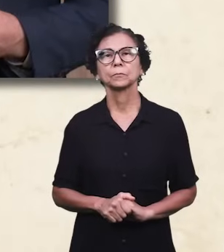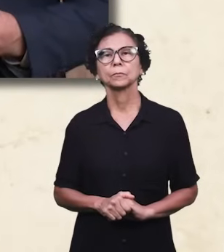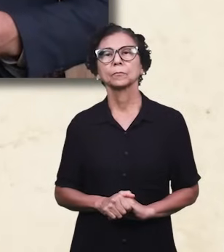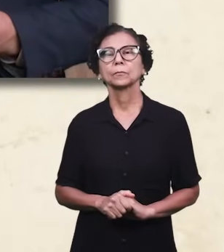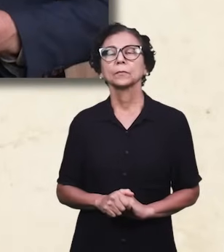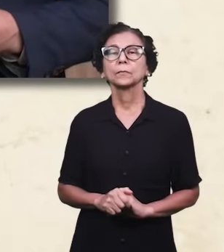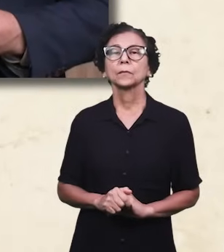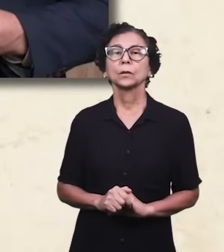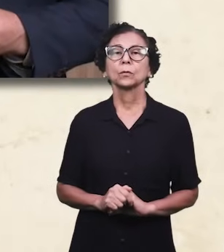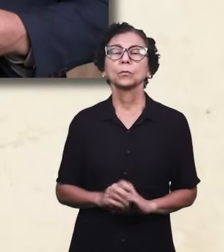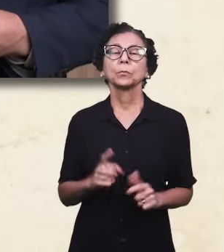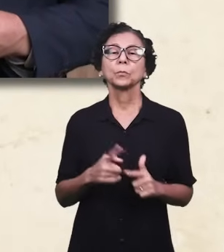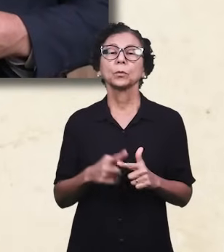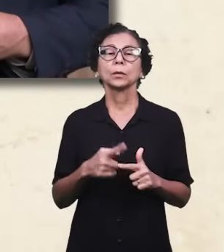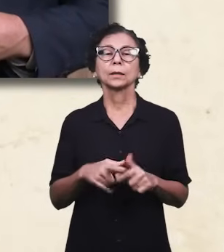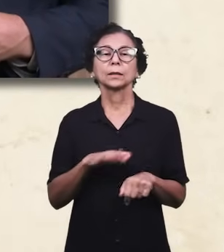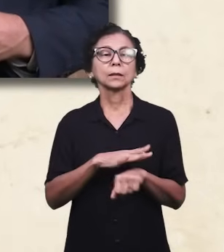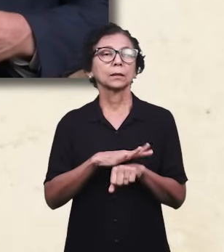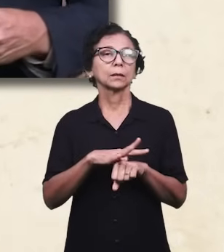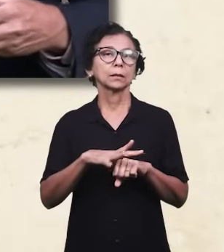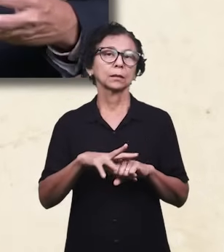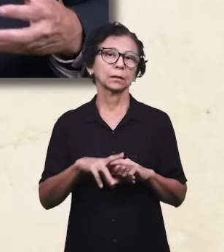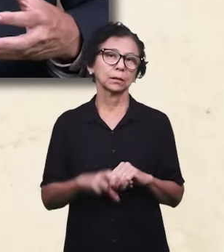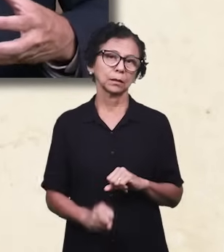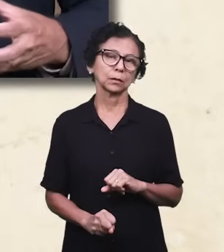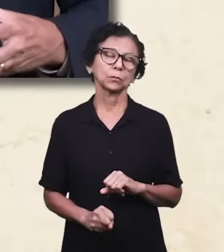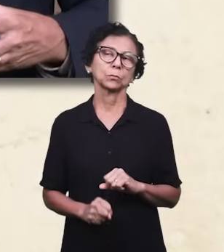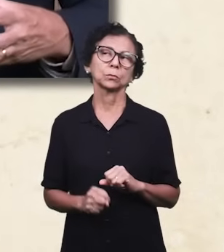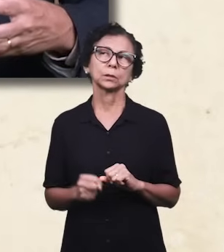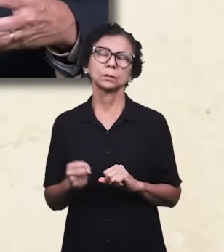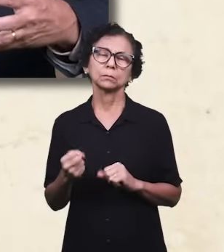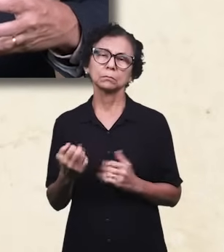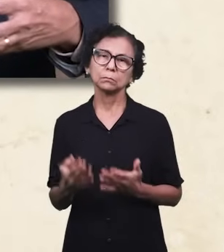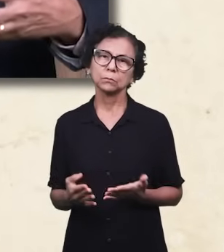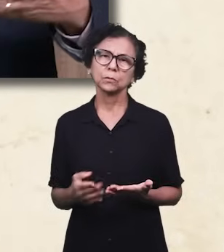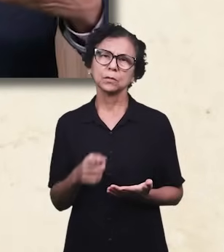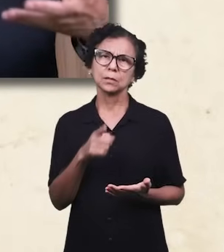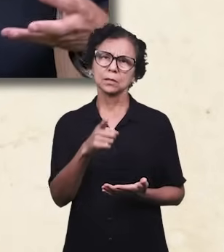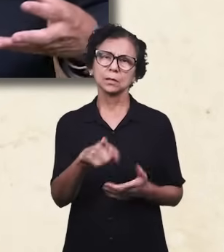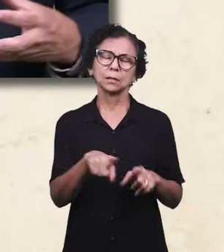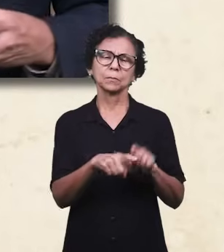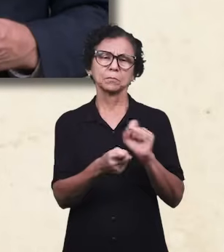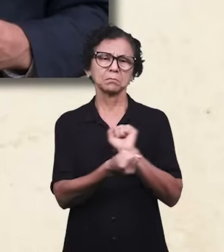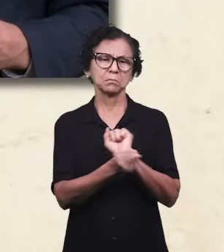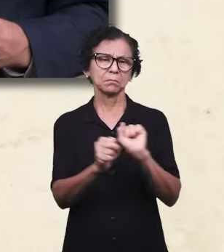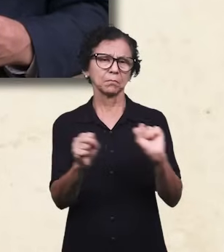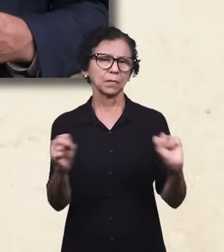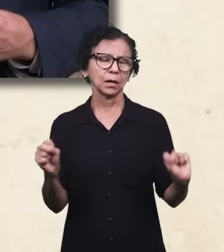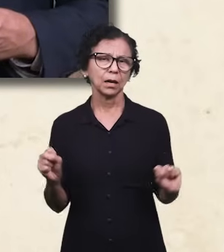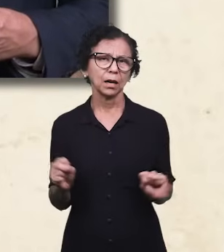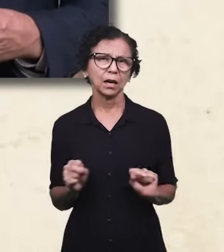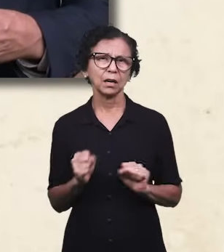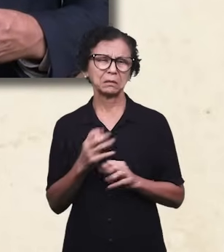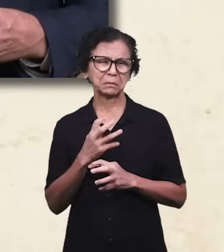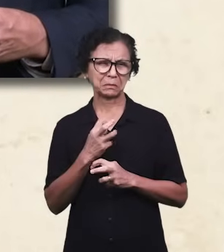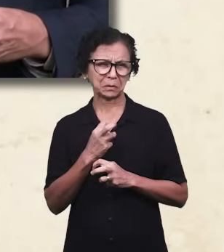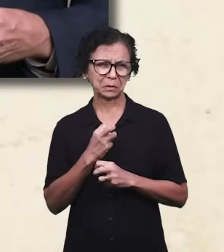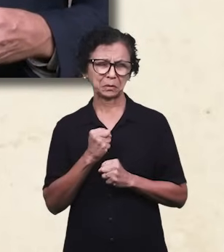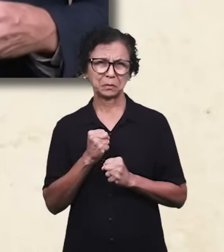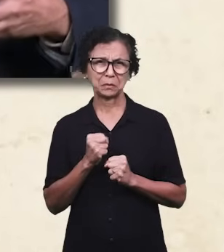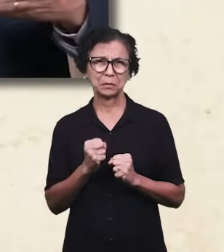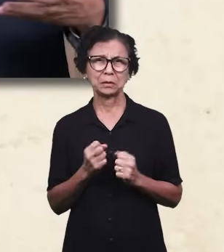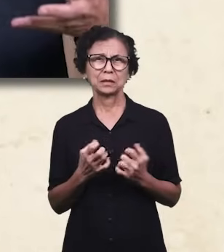que o Senhor possa operar a libertação e remover as opressões que